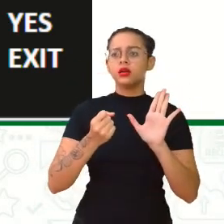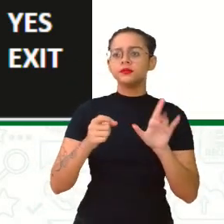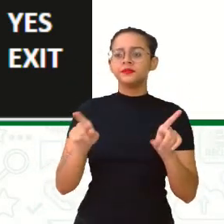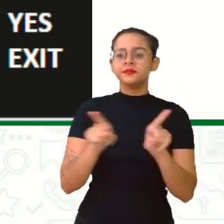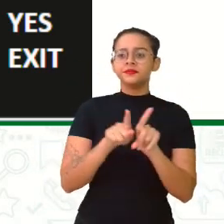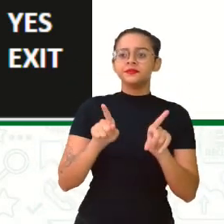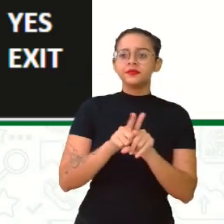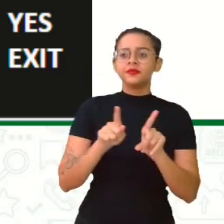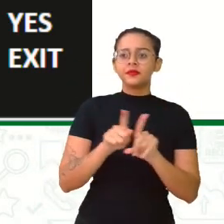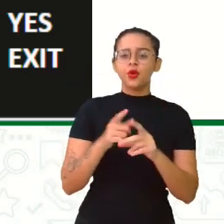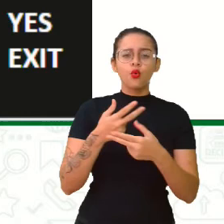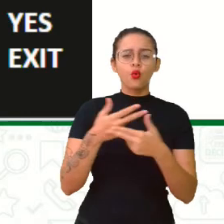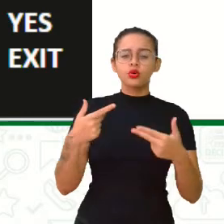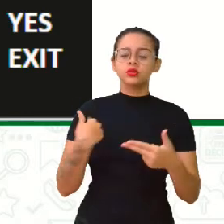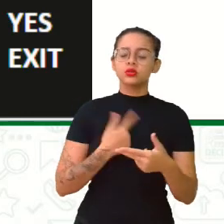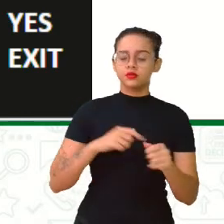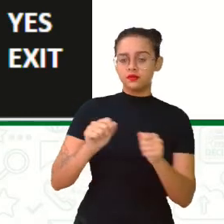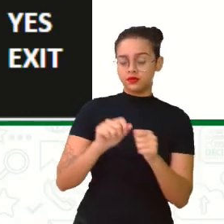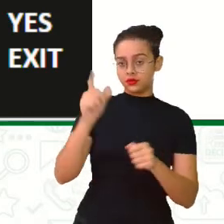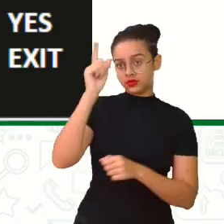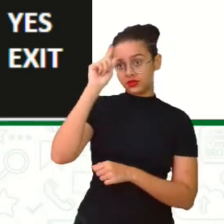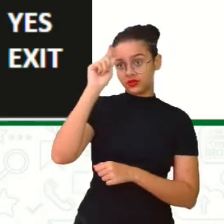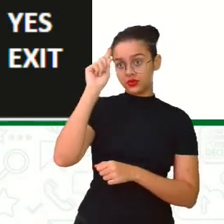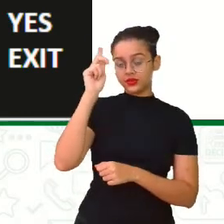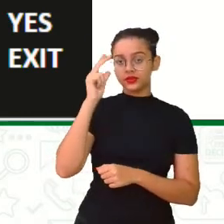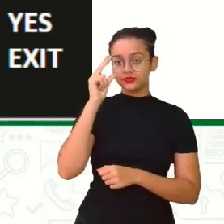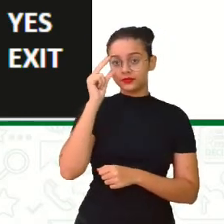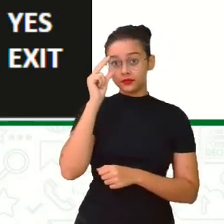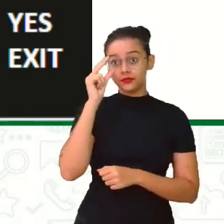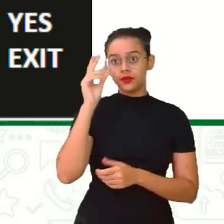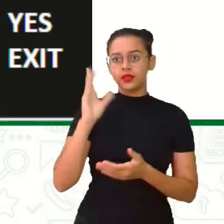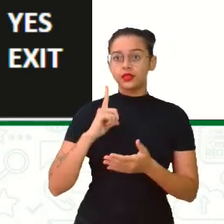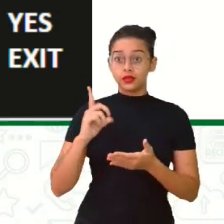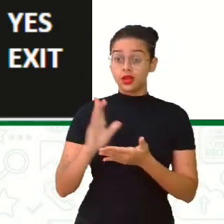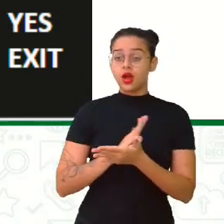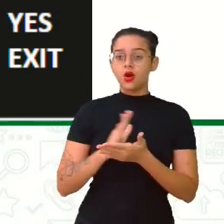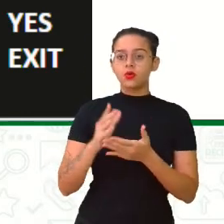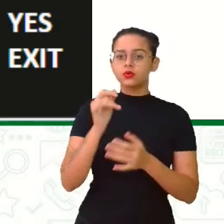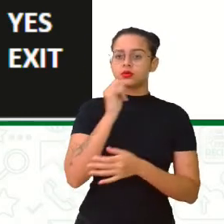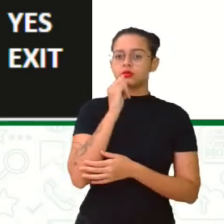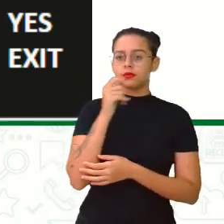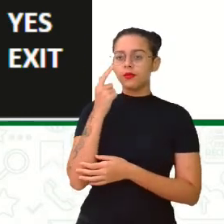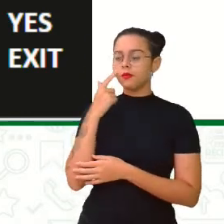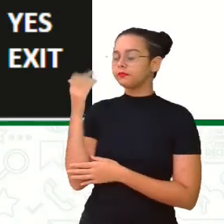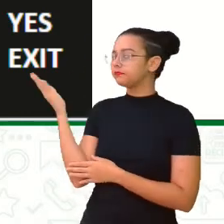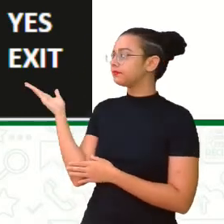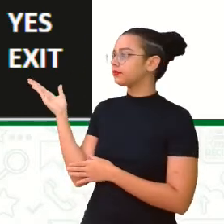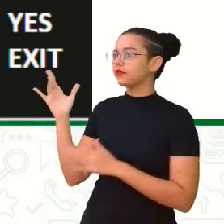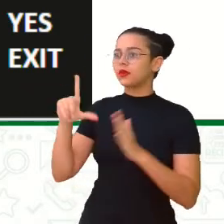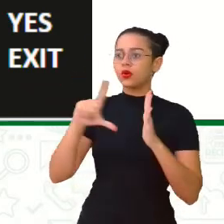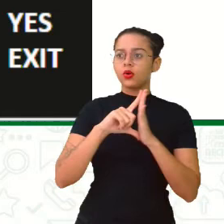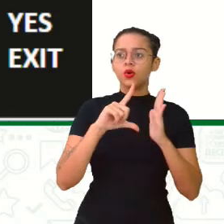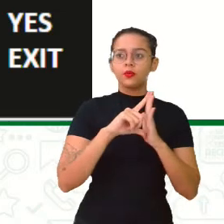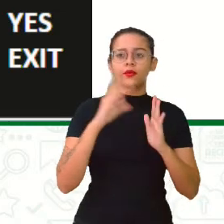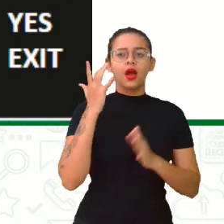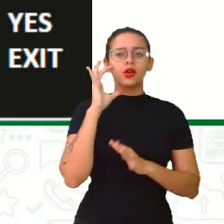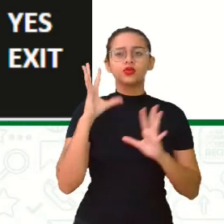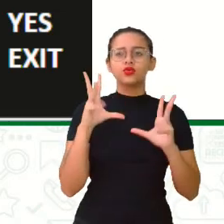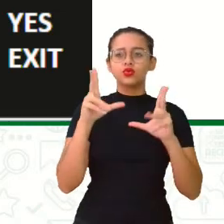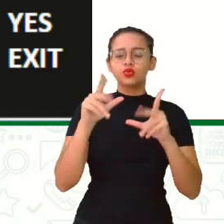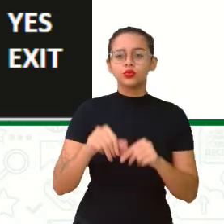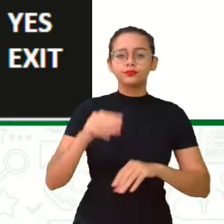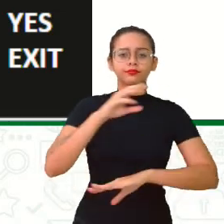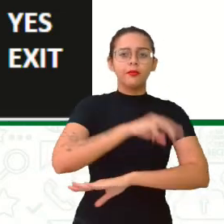que a gente faz no dia a dia. Aí tem aí alguns exemplos. Lojas, né? Acho que todos conhecem,